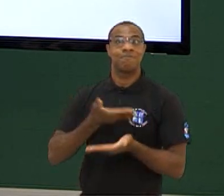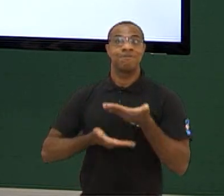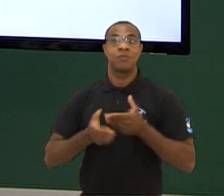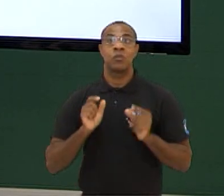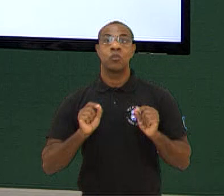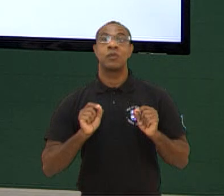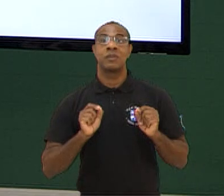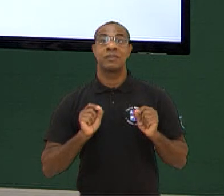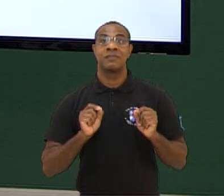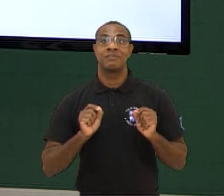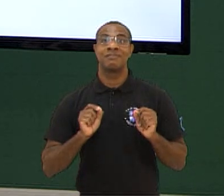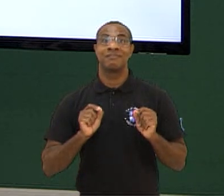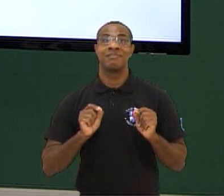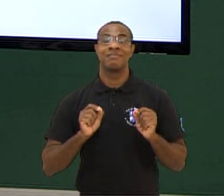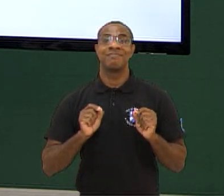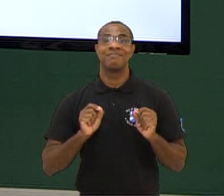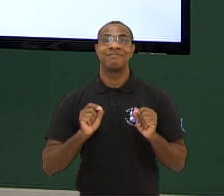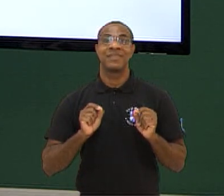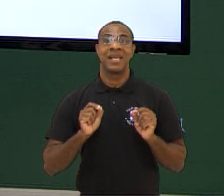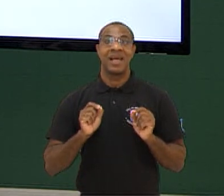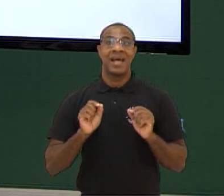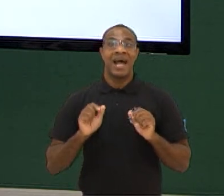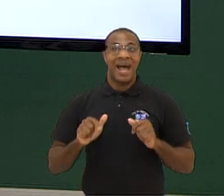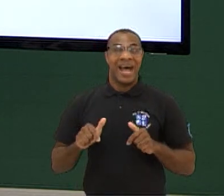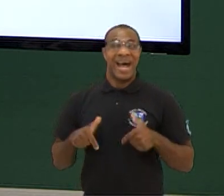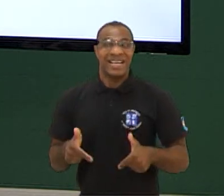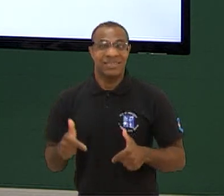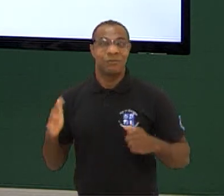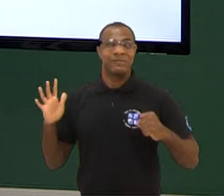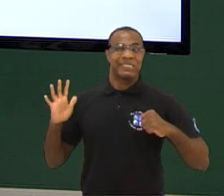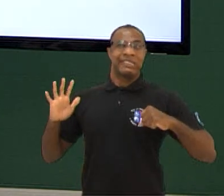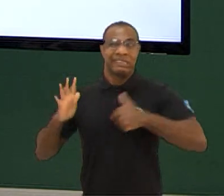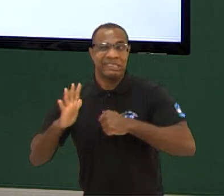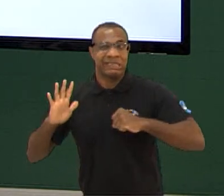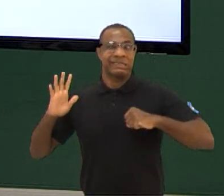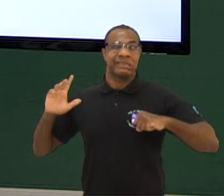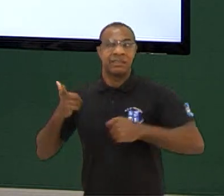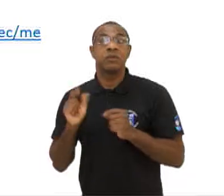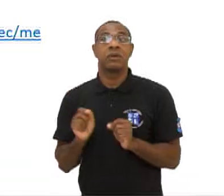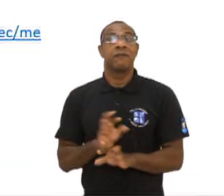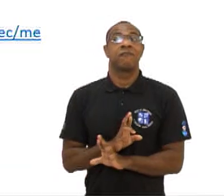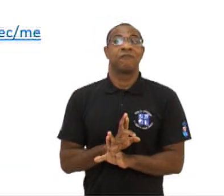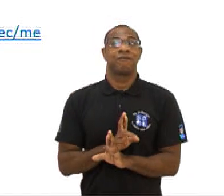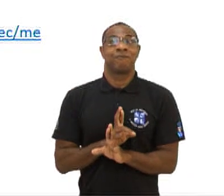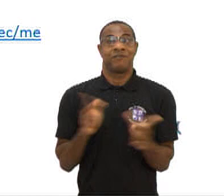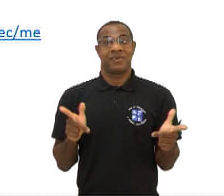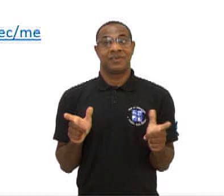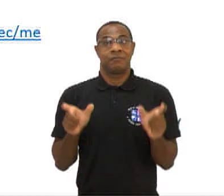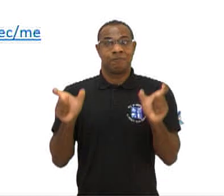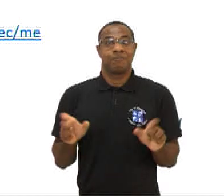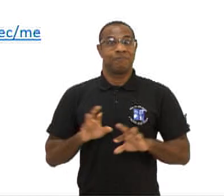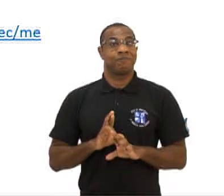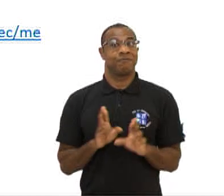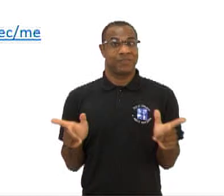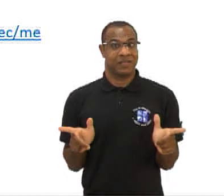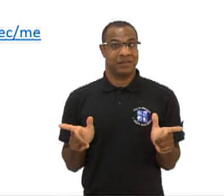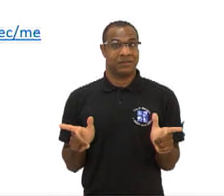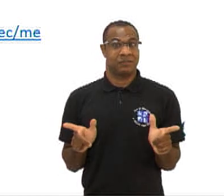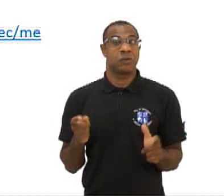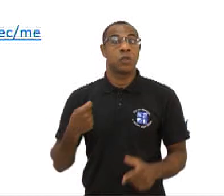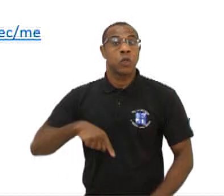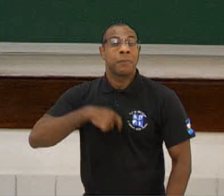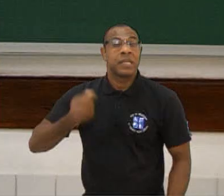maneira. Os pares ação e reação, eles atuam em corpos distintos. A gente tem que